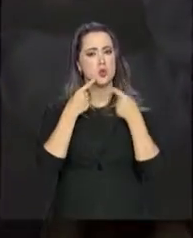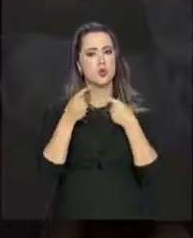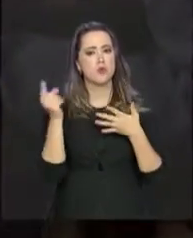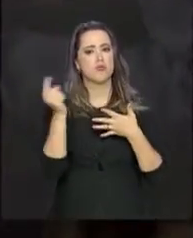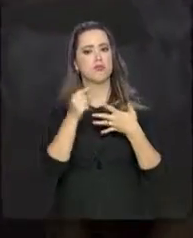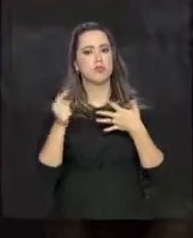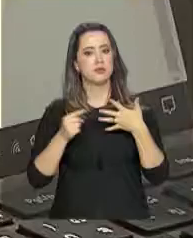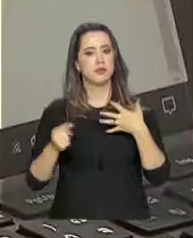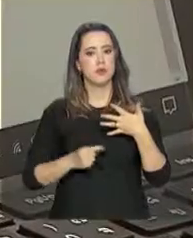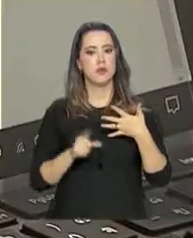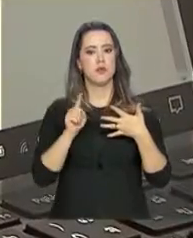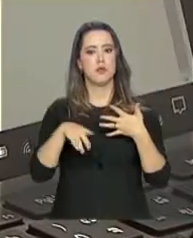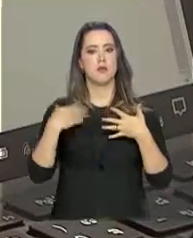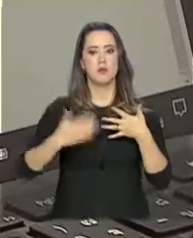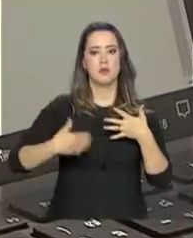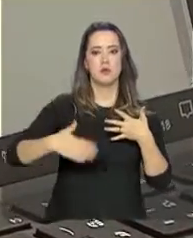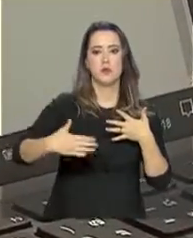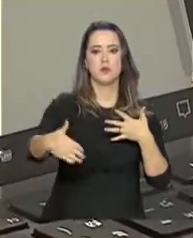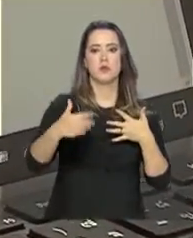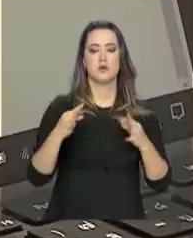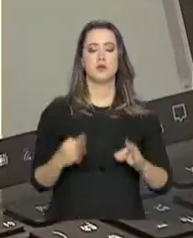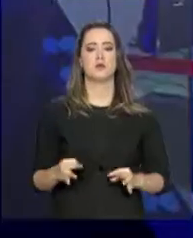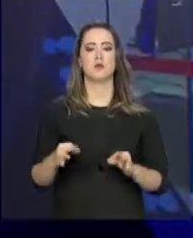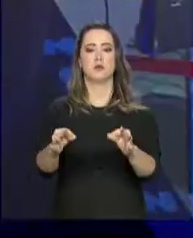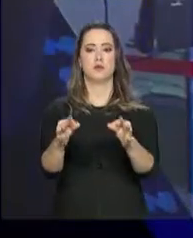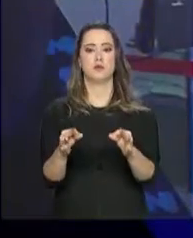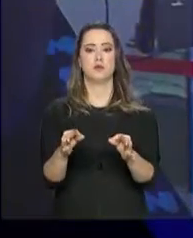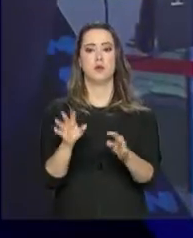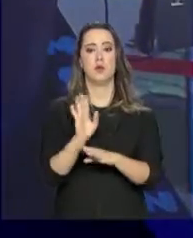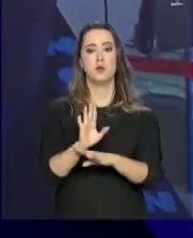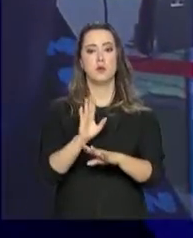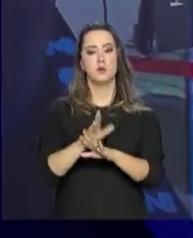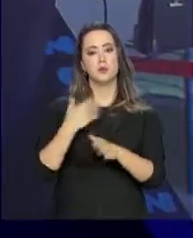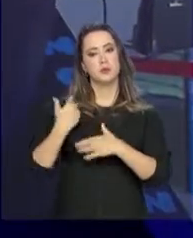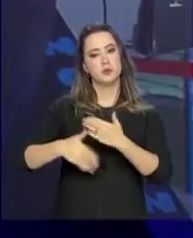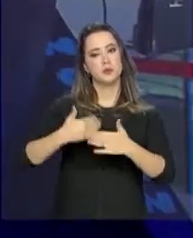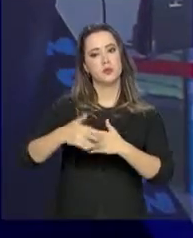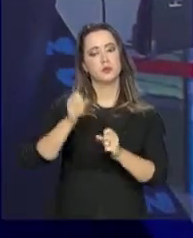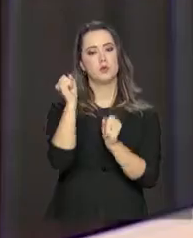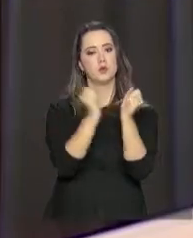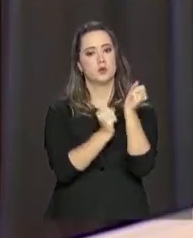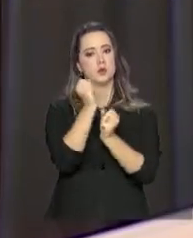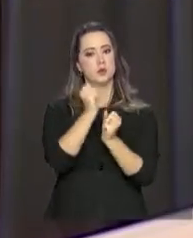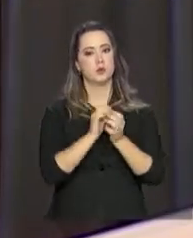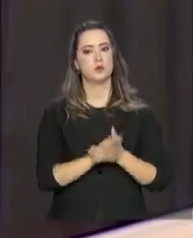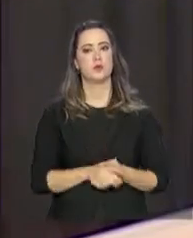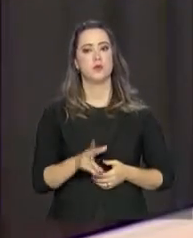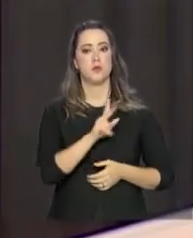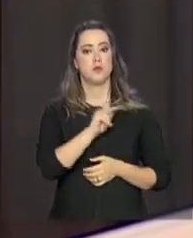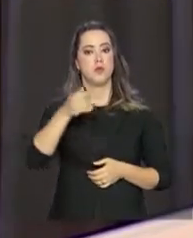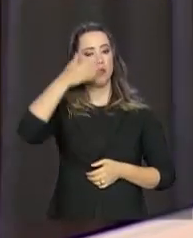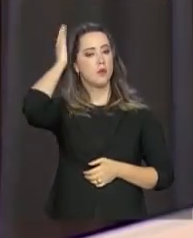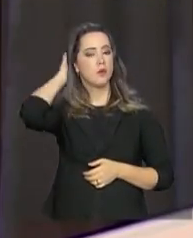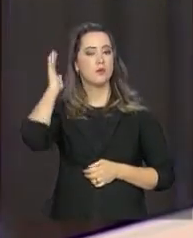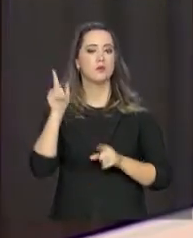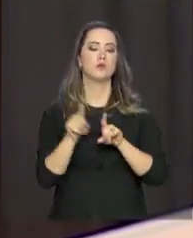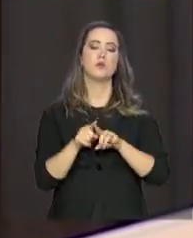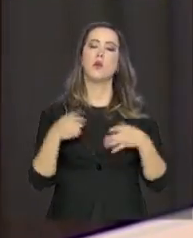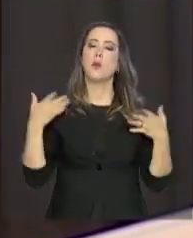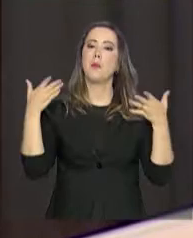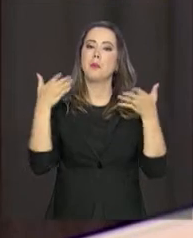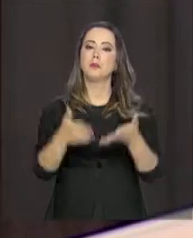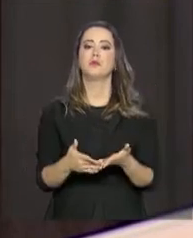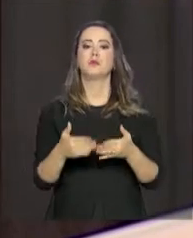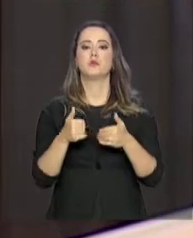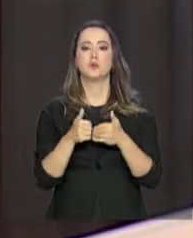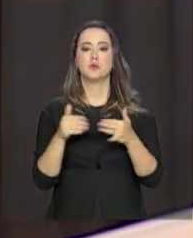outros assuntos os avanços da tecnologia para ajudar no desenvolvimento industrial o presidente michel temer participou da